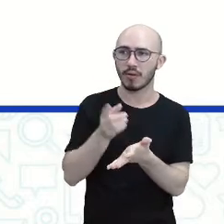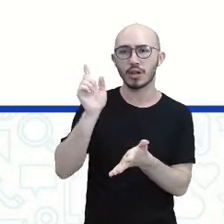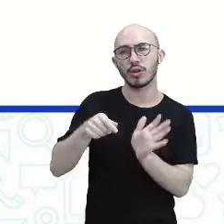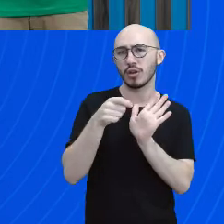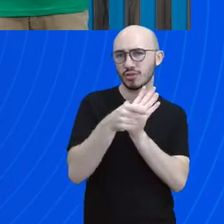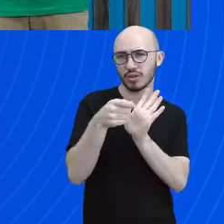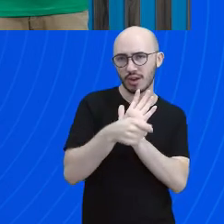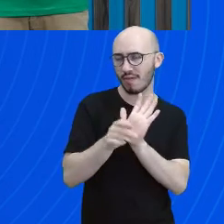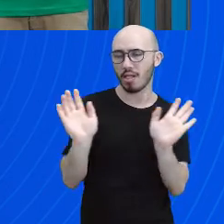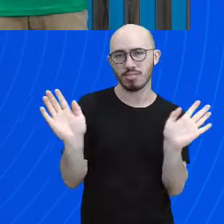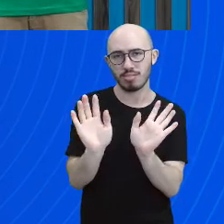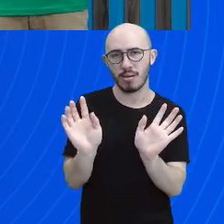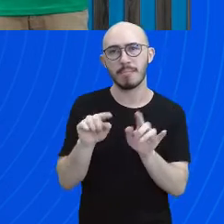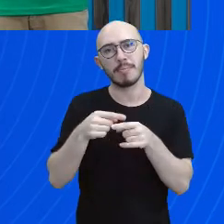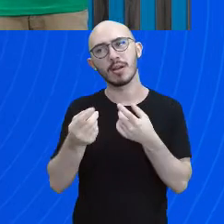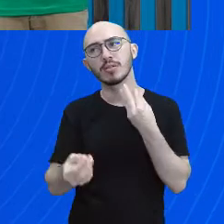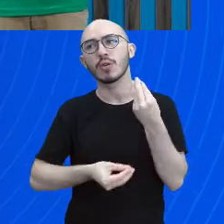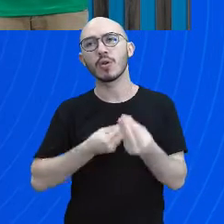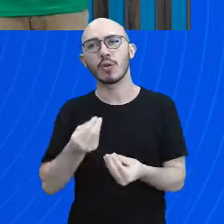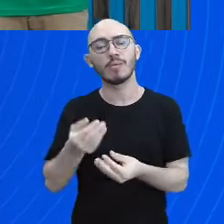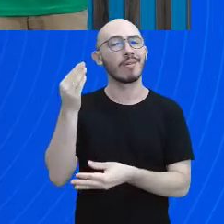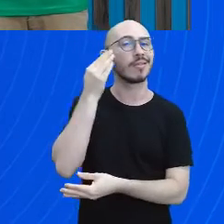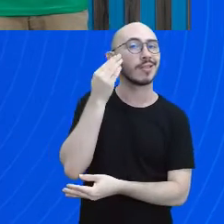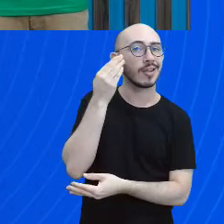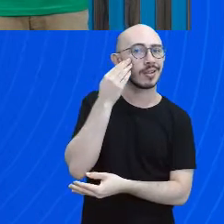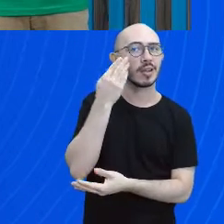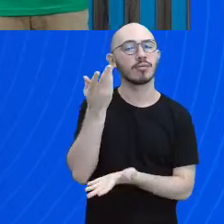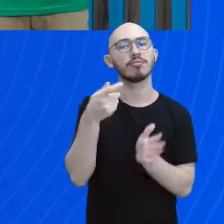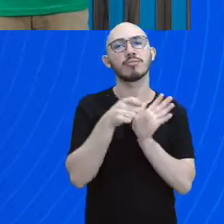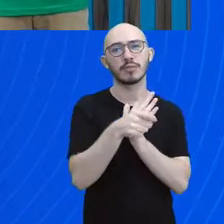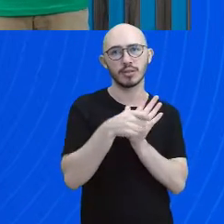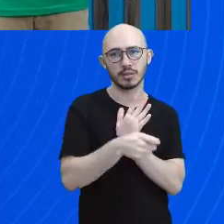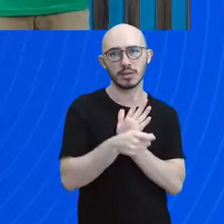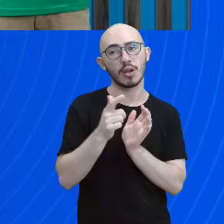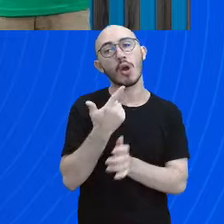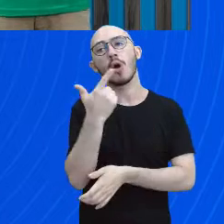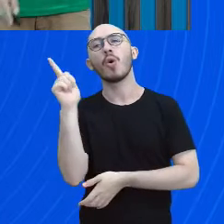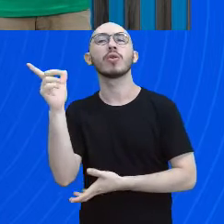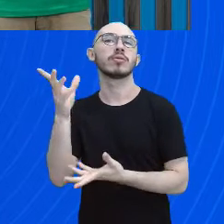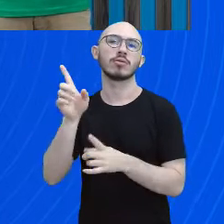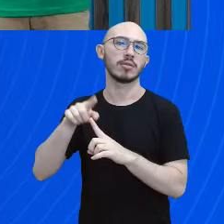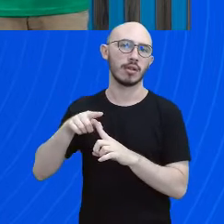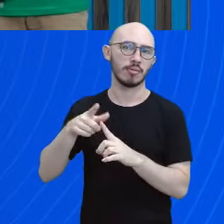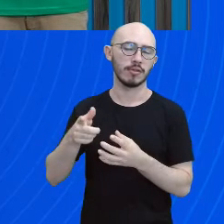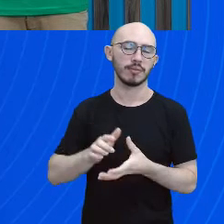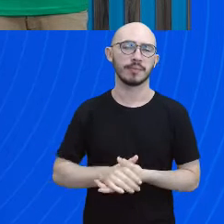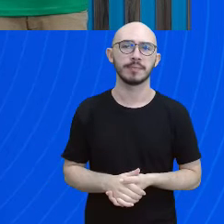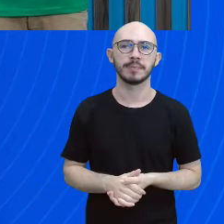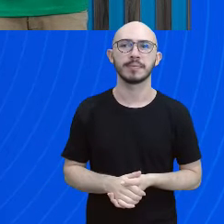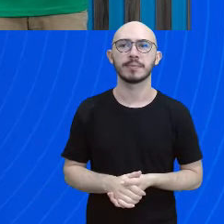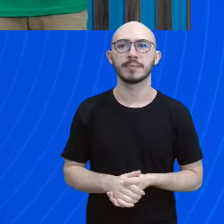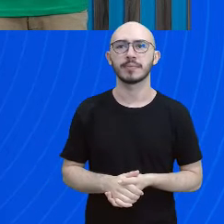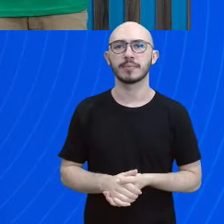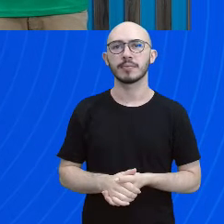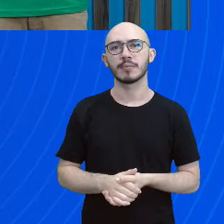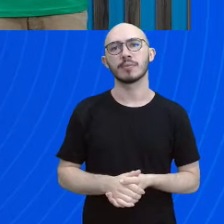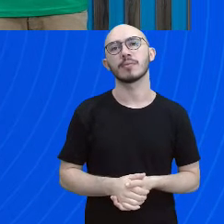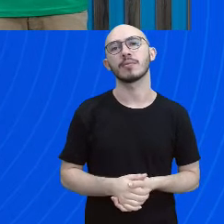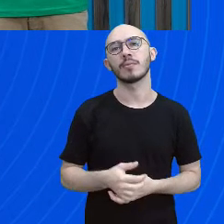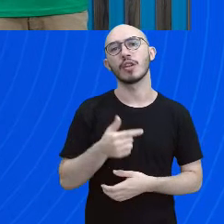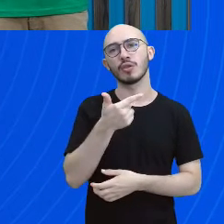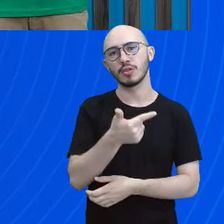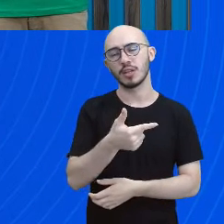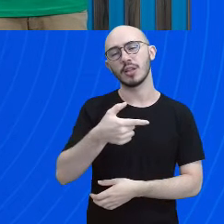escrever o nome do número, mas sim compreender como é que ele pode ser escrito de uma outra forma, tá certo? Ou seja,